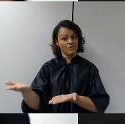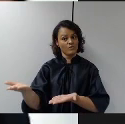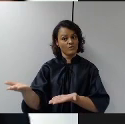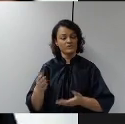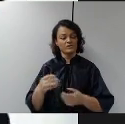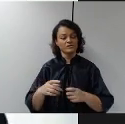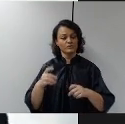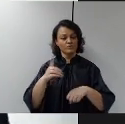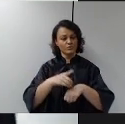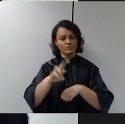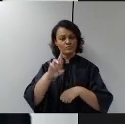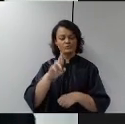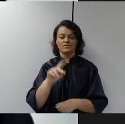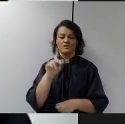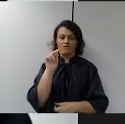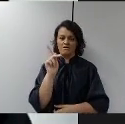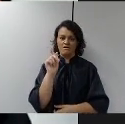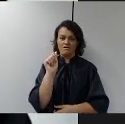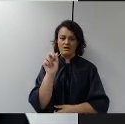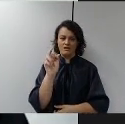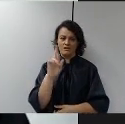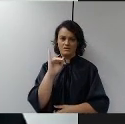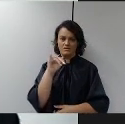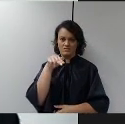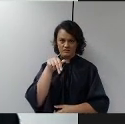Vilar Maia.